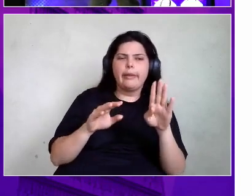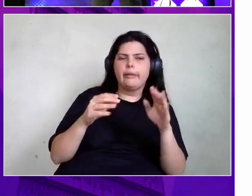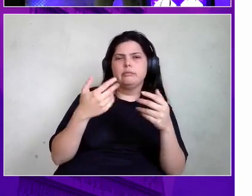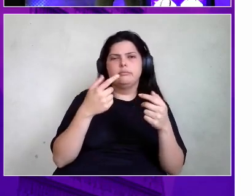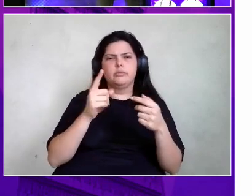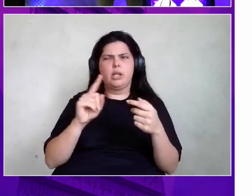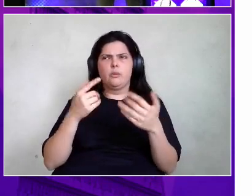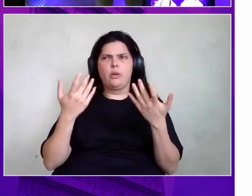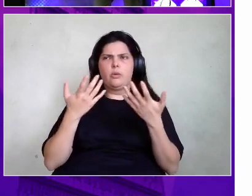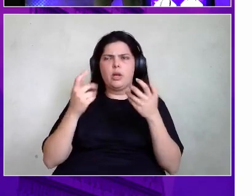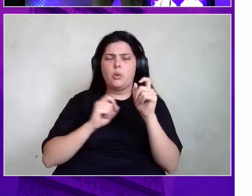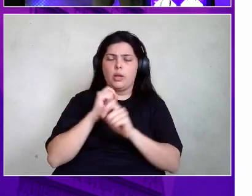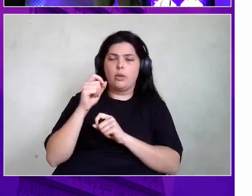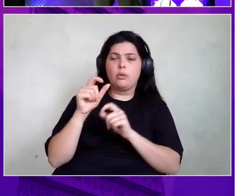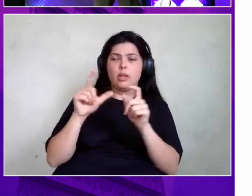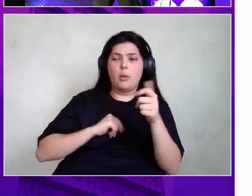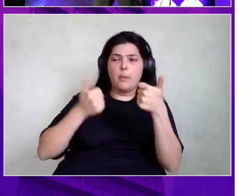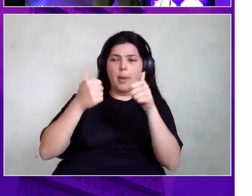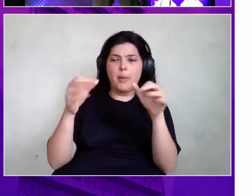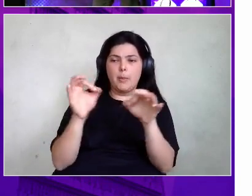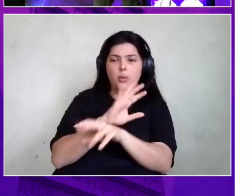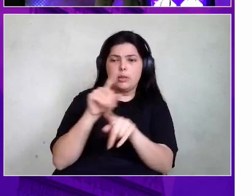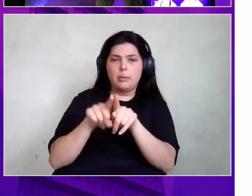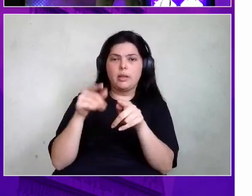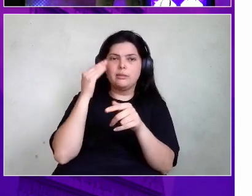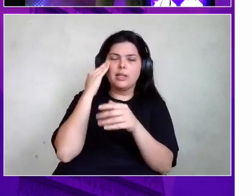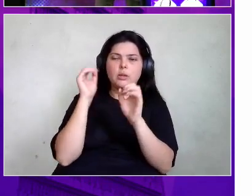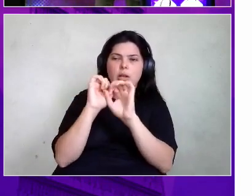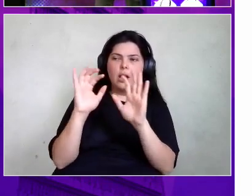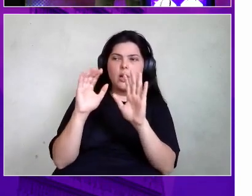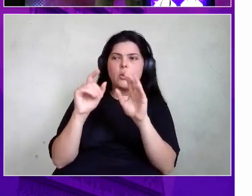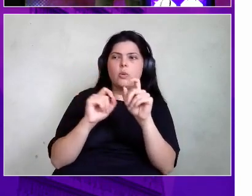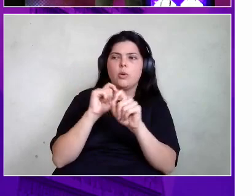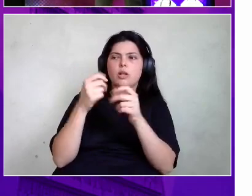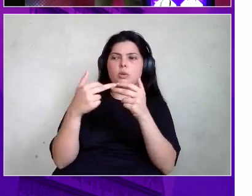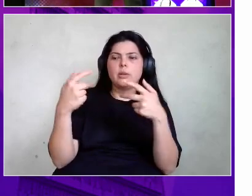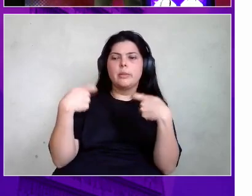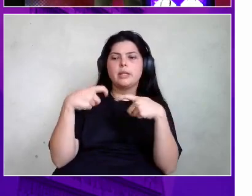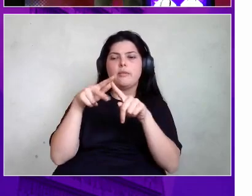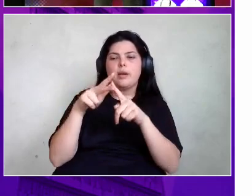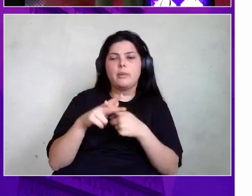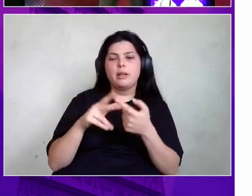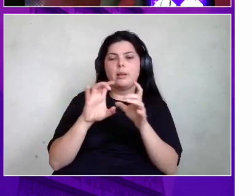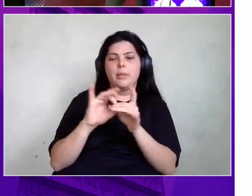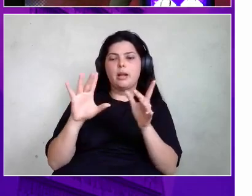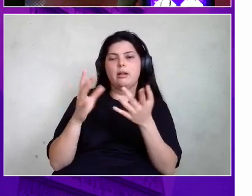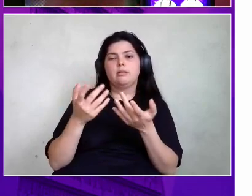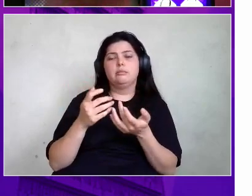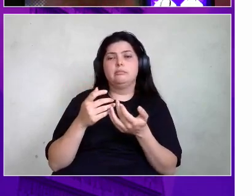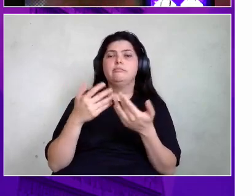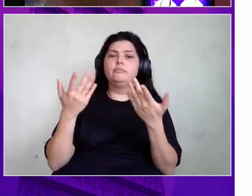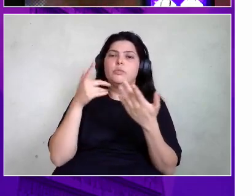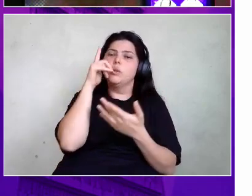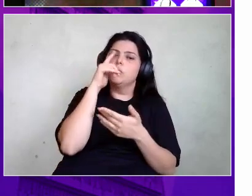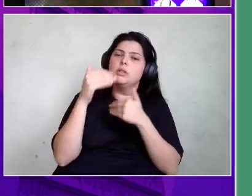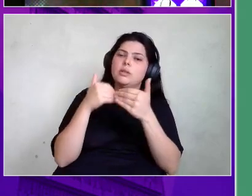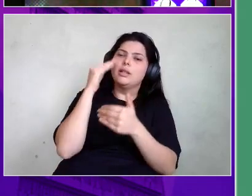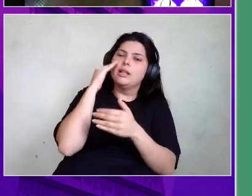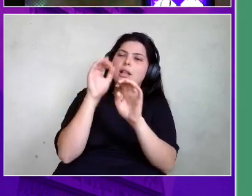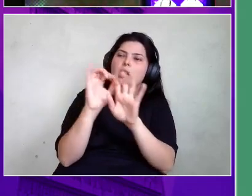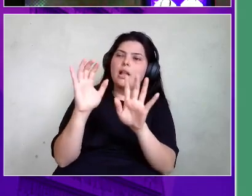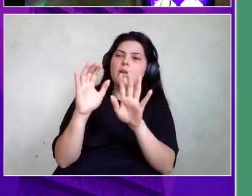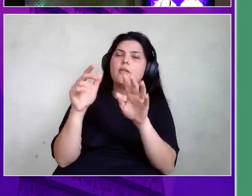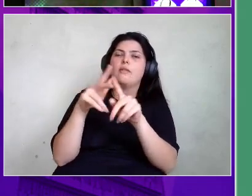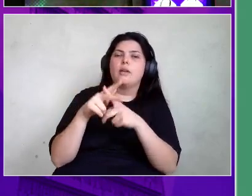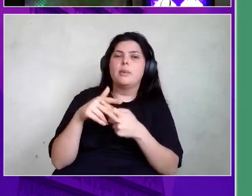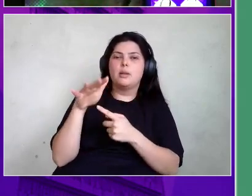um pipeline desenhado, eu começo a entender quais são as coisas que a ferramenta precisa permitir eu fazer, e aí sim eu começo a entender quais ferramentas no mercado